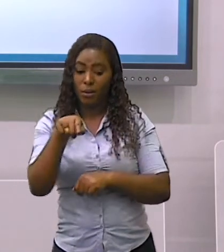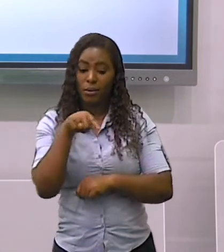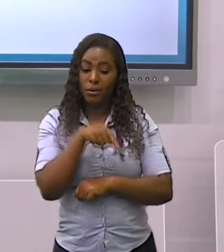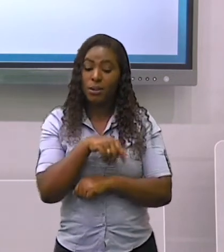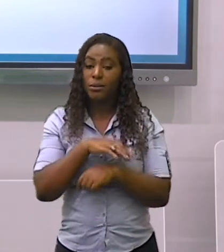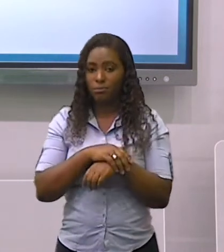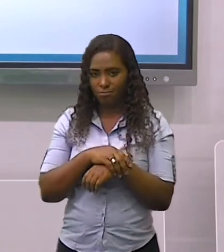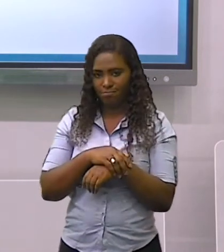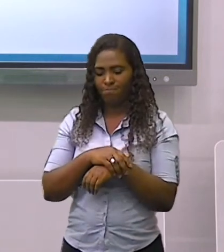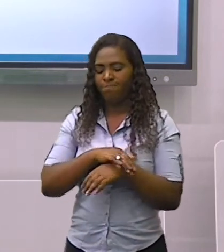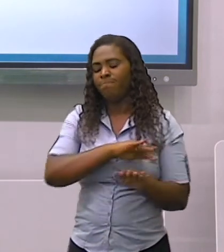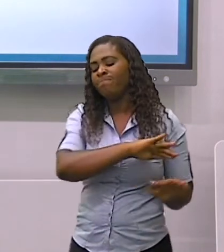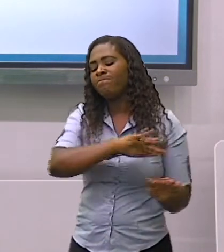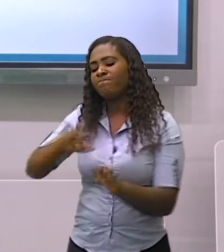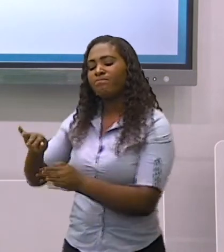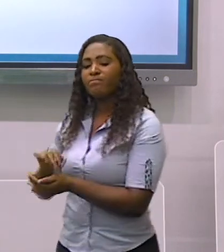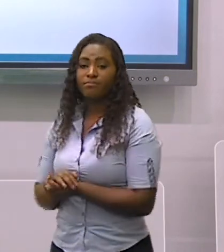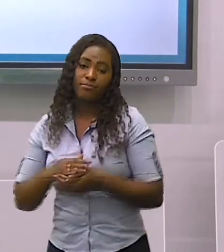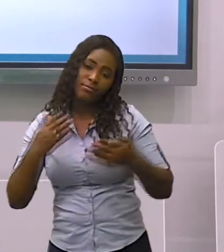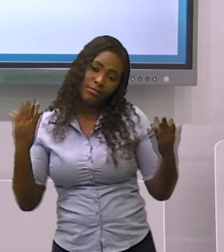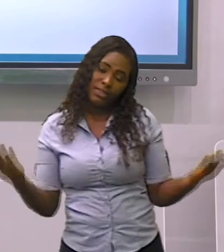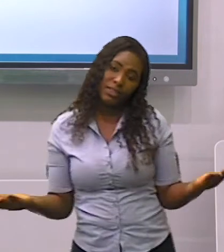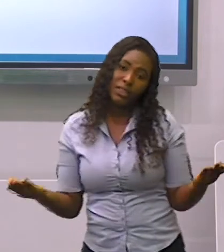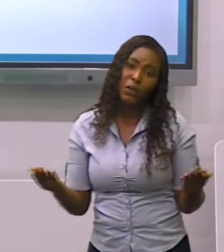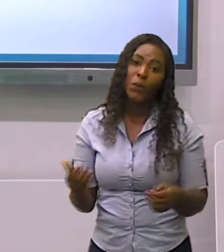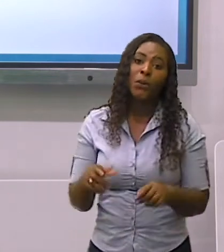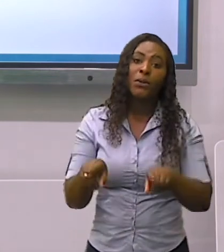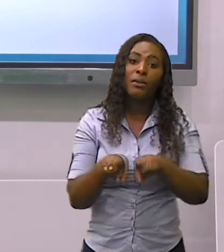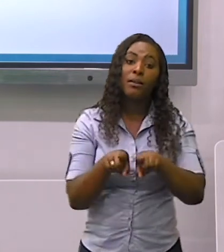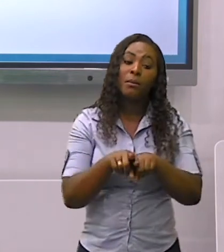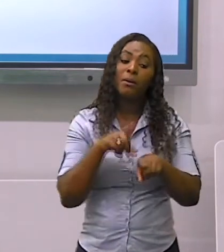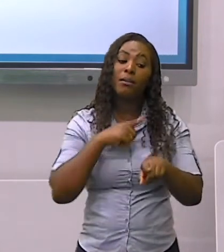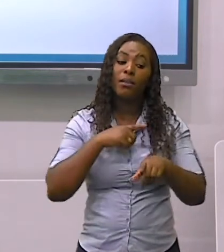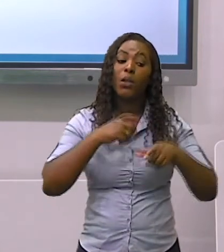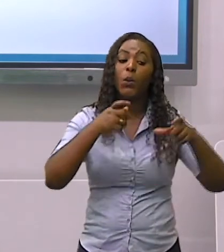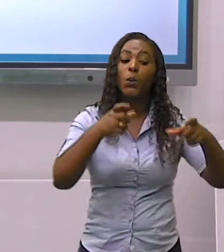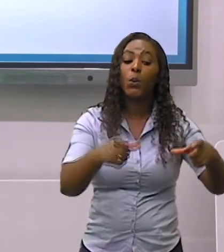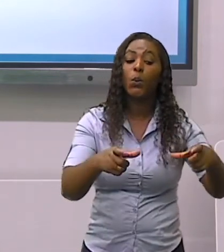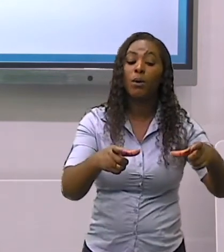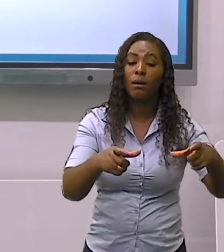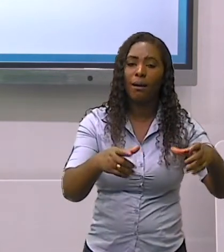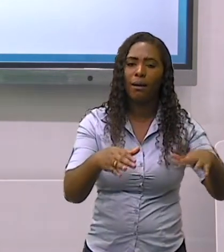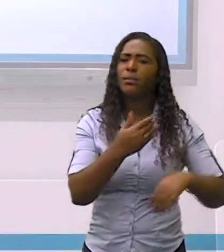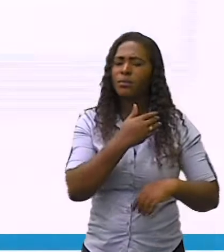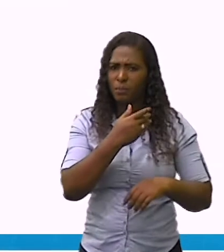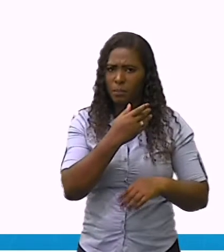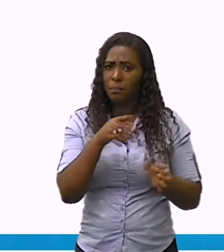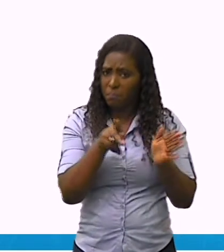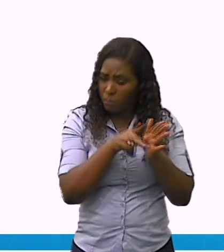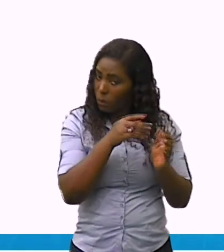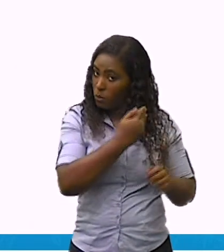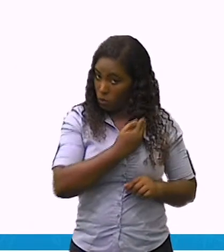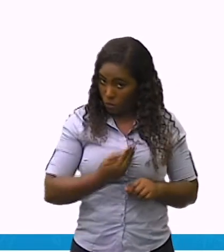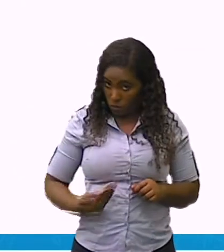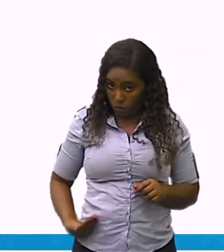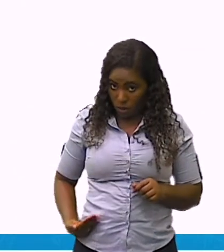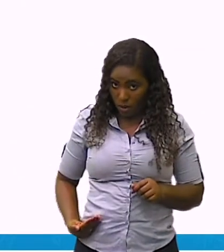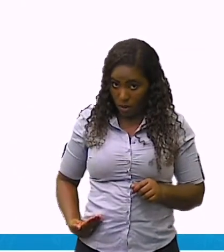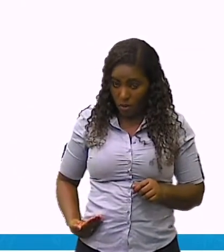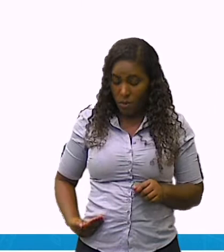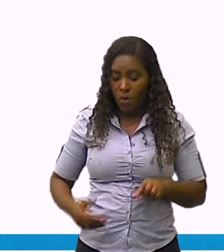públicos fechados correspondem às instituições mantidas por governos